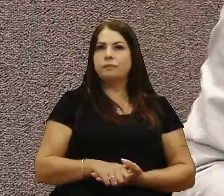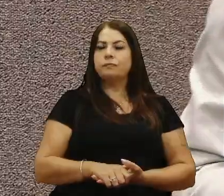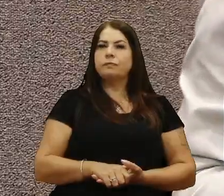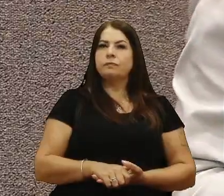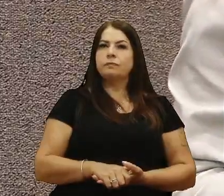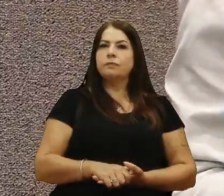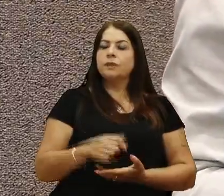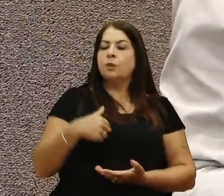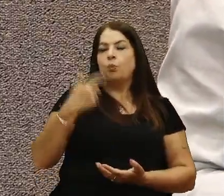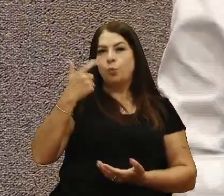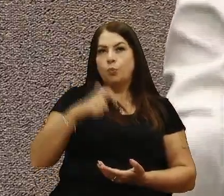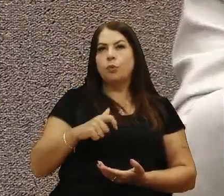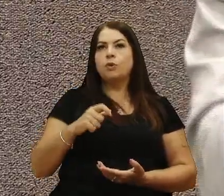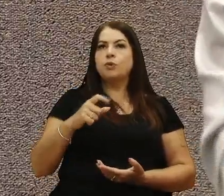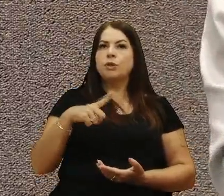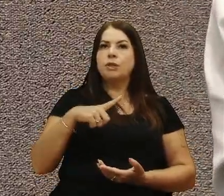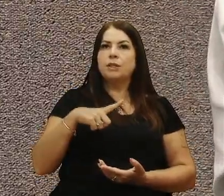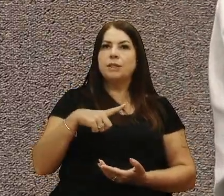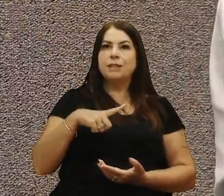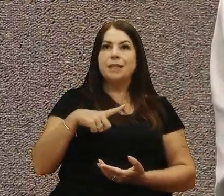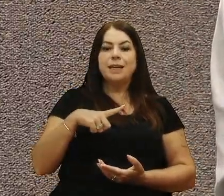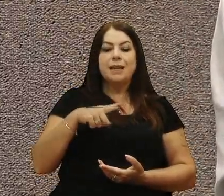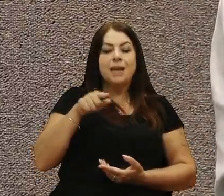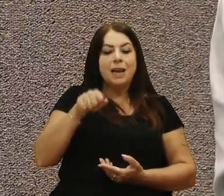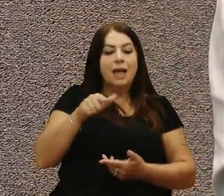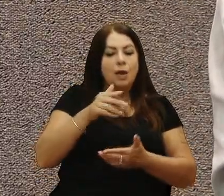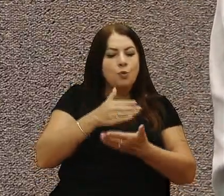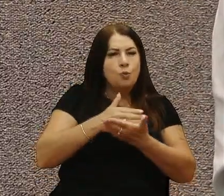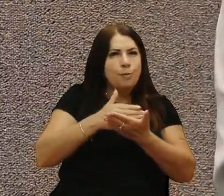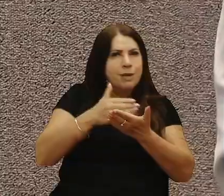Então, eu acho que a gente tem que ir no cerne da questão.